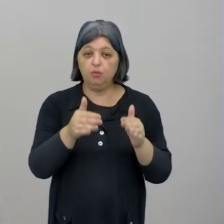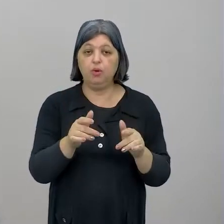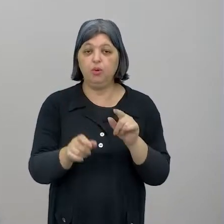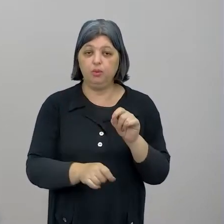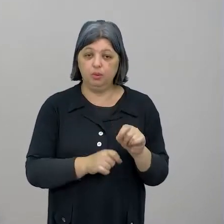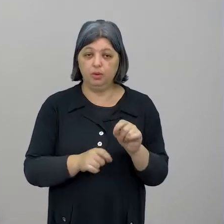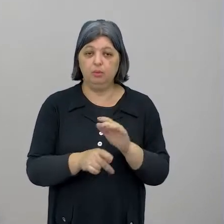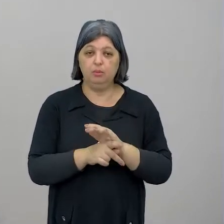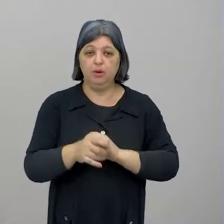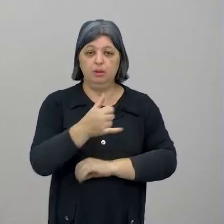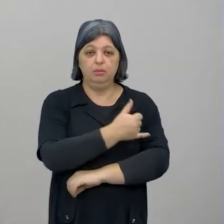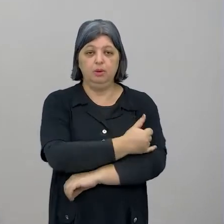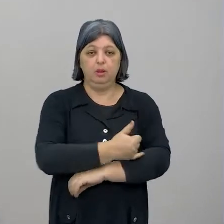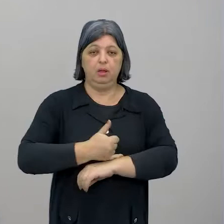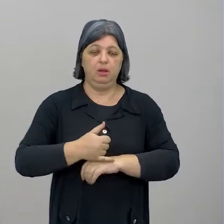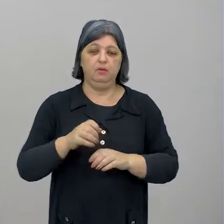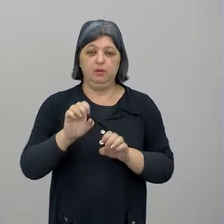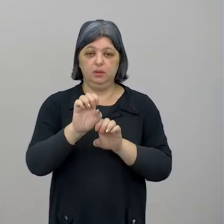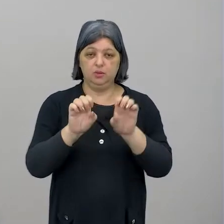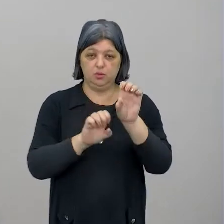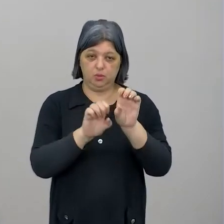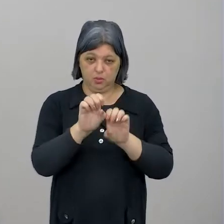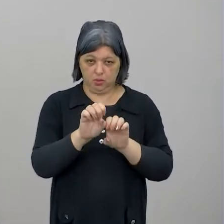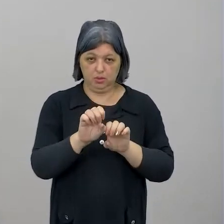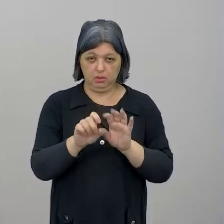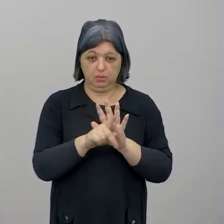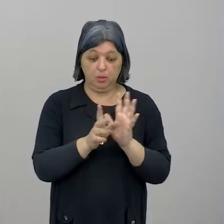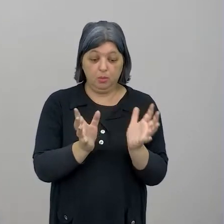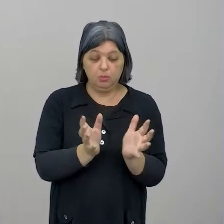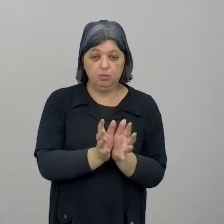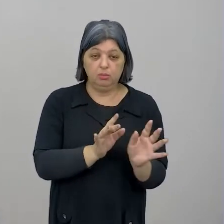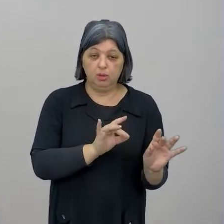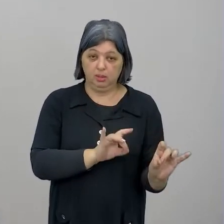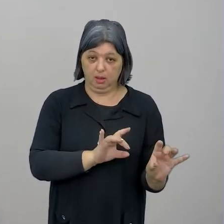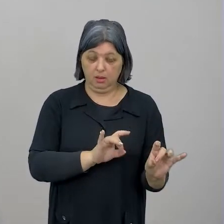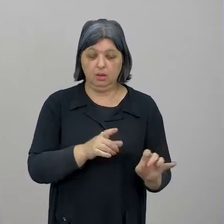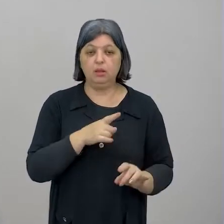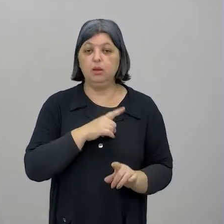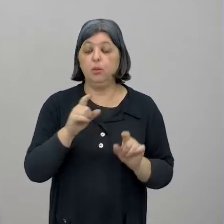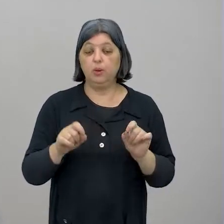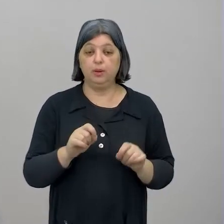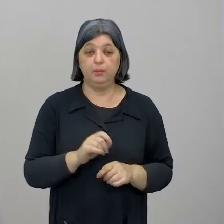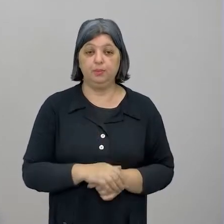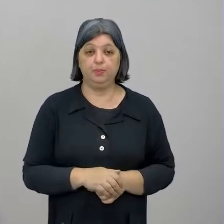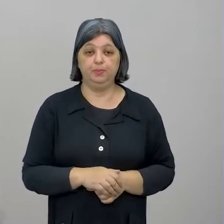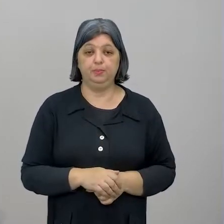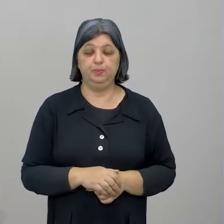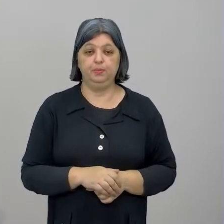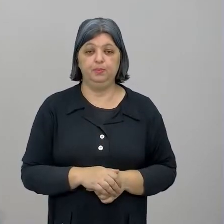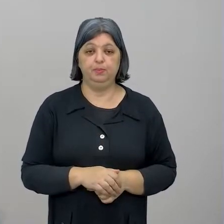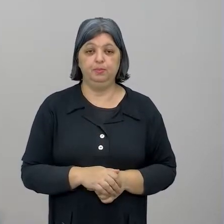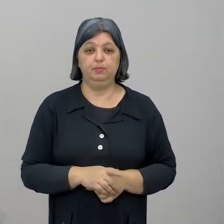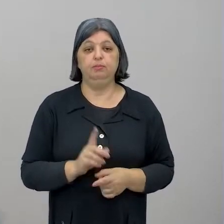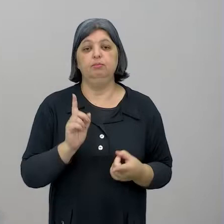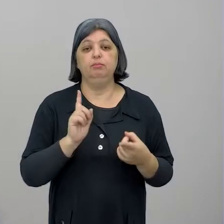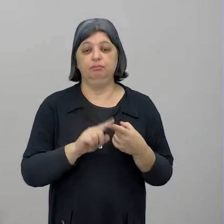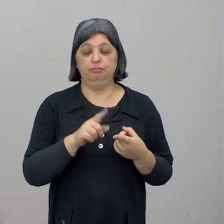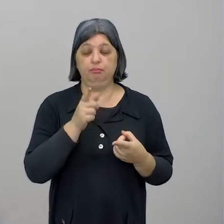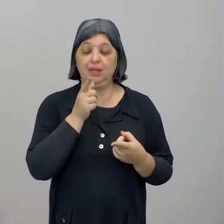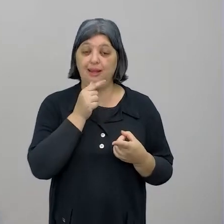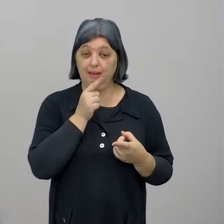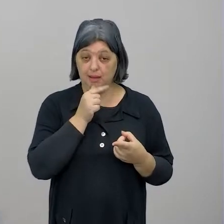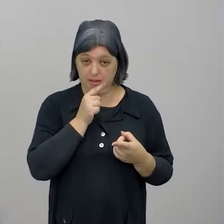da infraestrutura, né? Esse conjunto de técnicas, então, a gente tem aí nesse caso a questão da água,